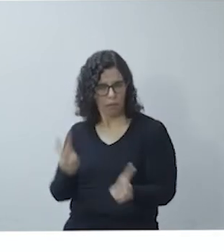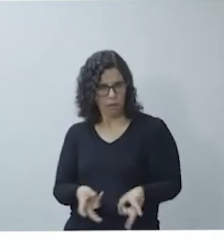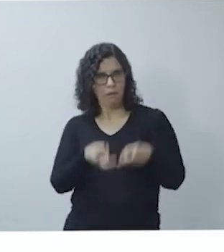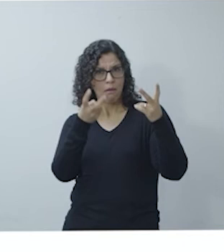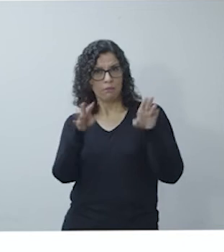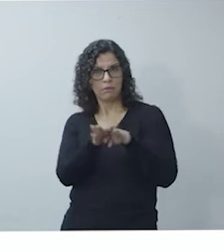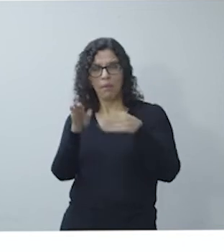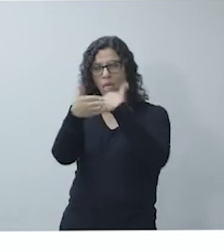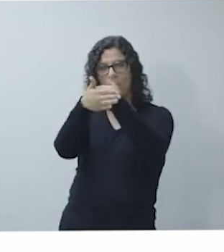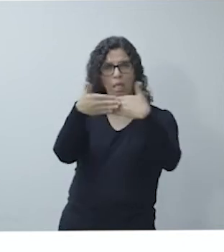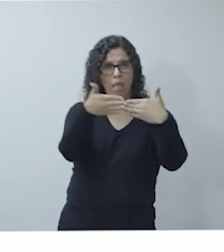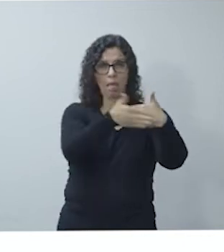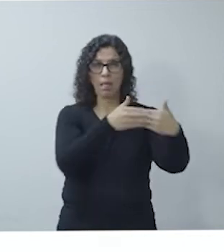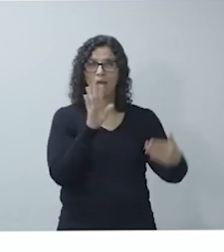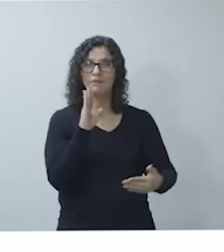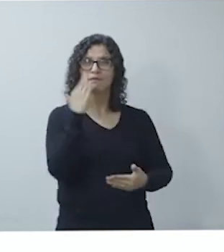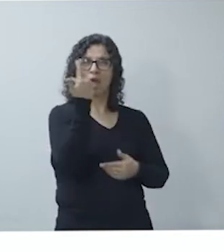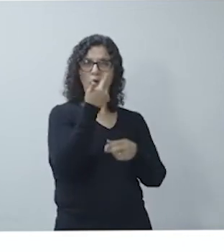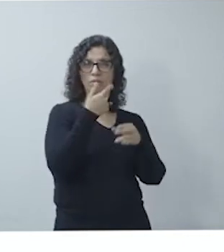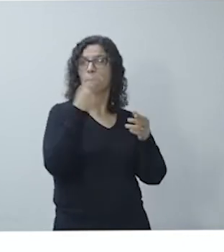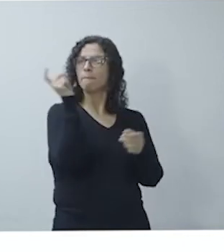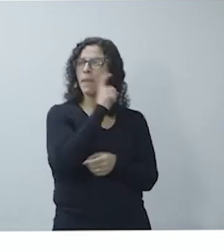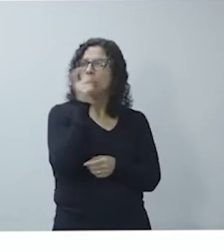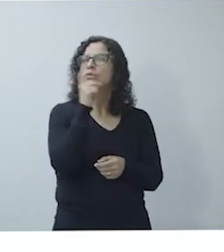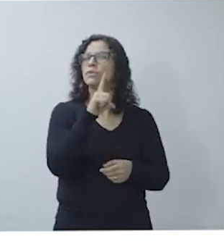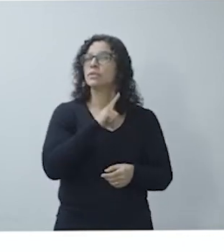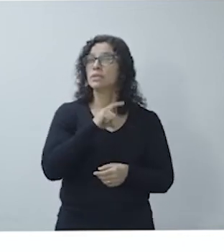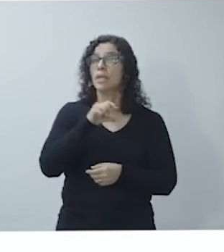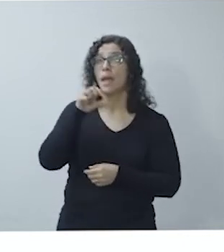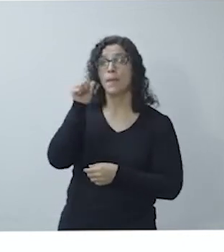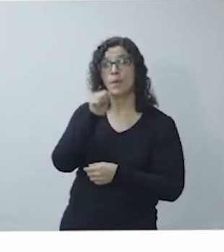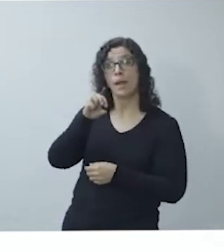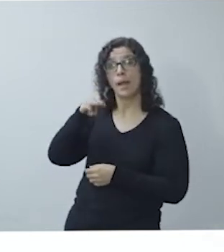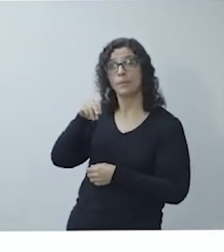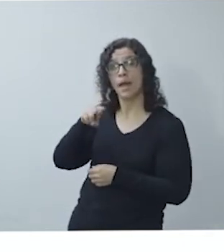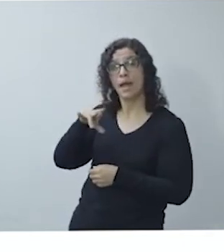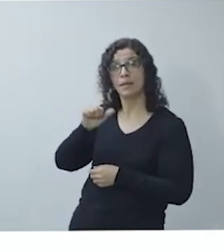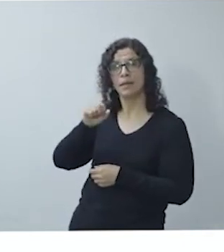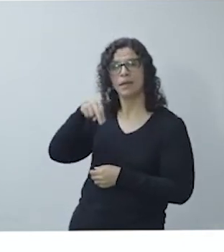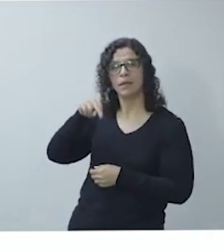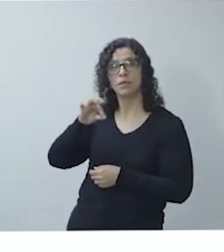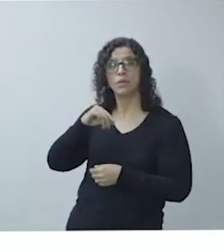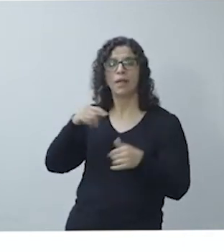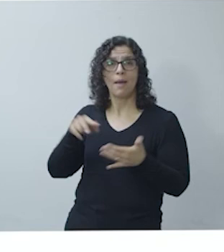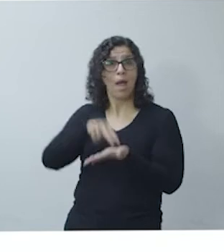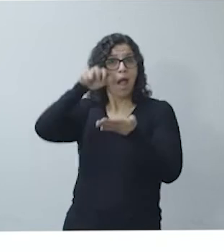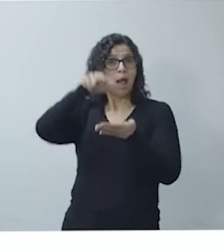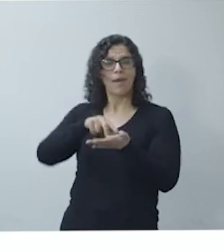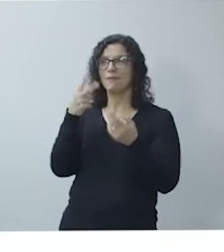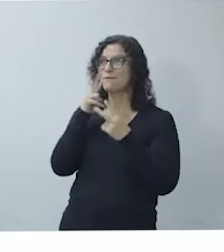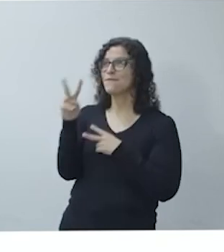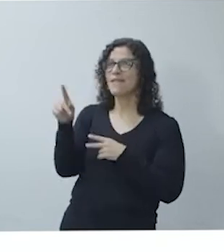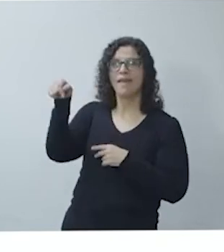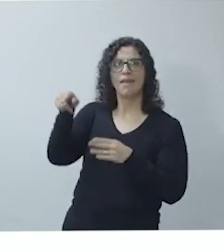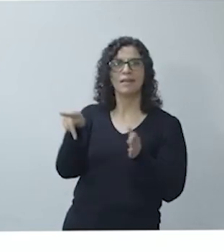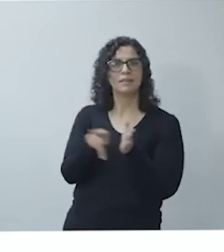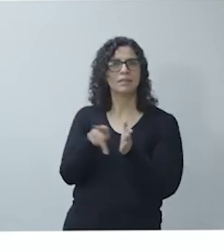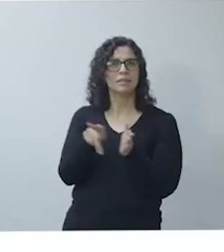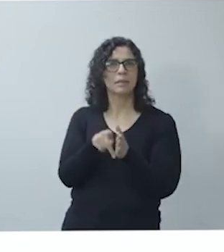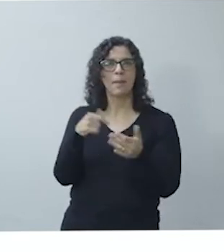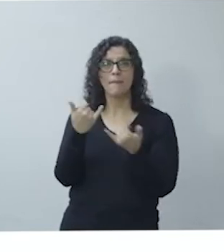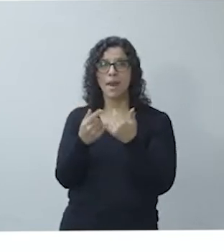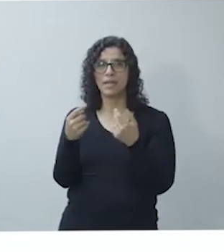Explorava, adulava, falsificava. Maria Antônia tremia de contentamento vendo Antenor